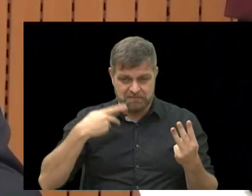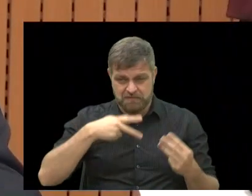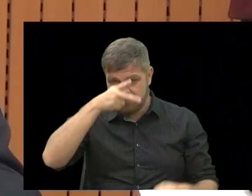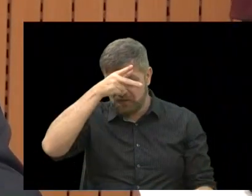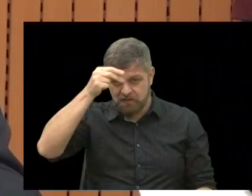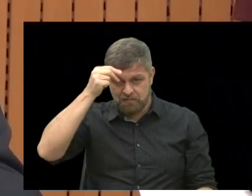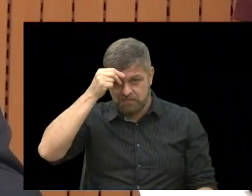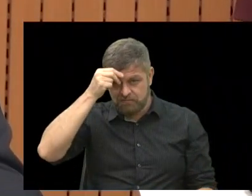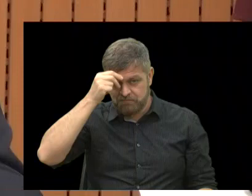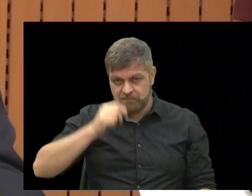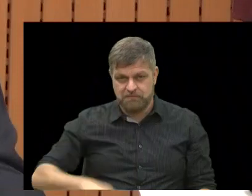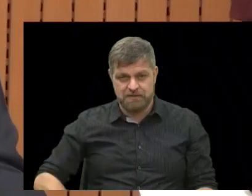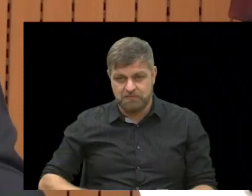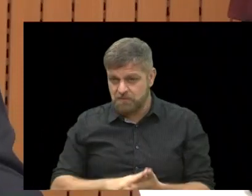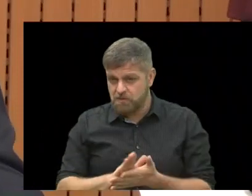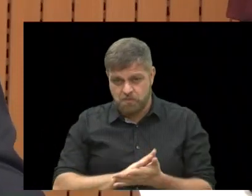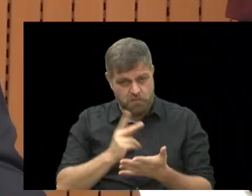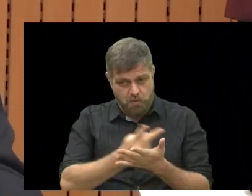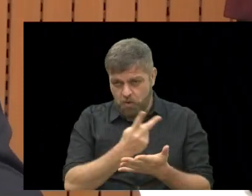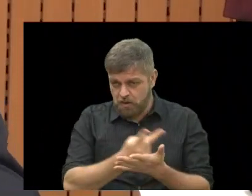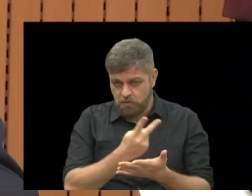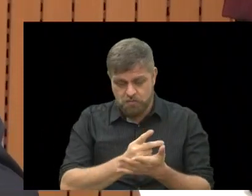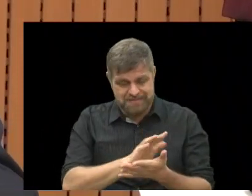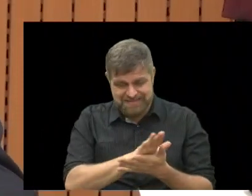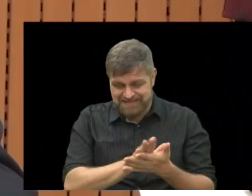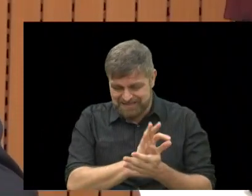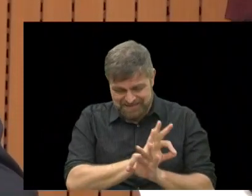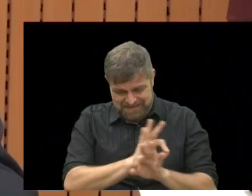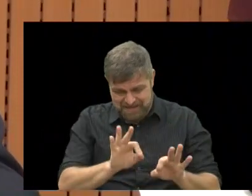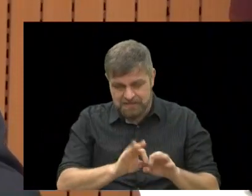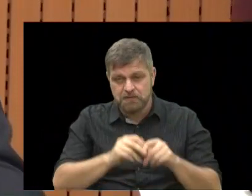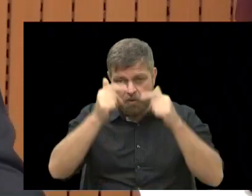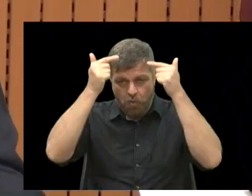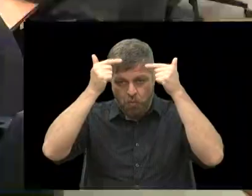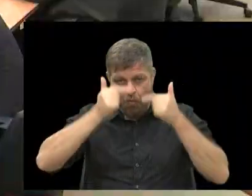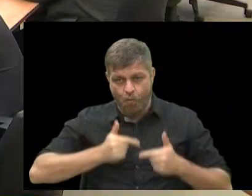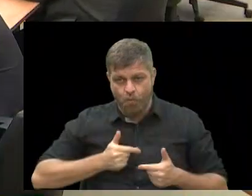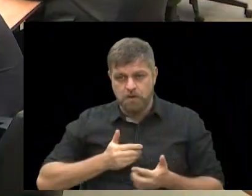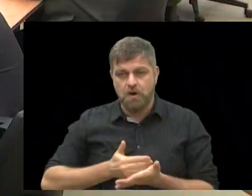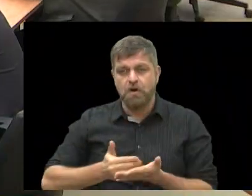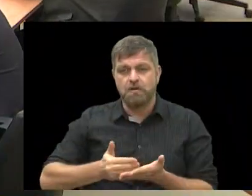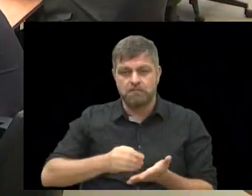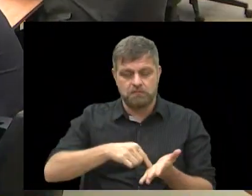prefeito municipal neste item, votarão não. Em votação.